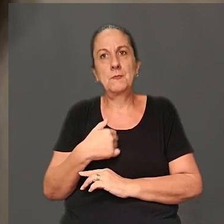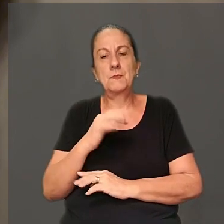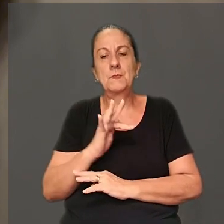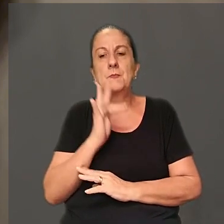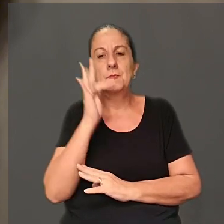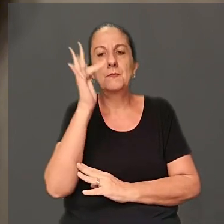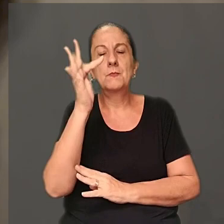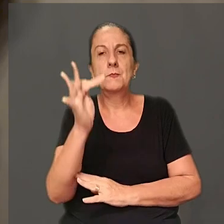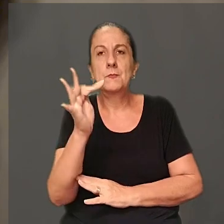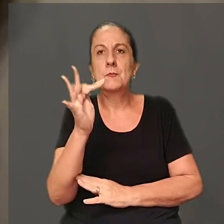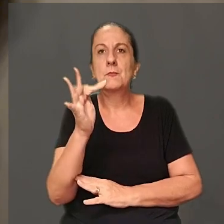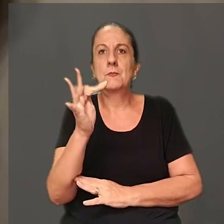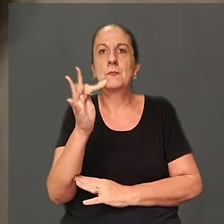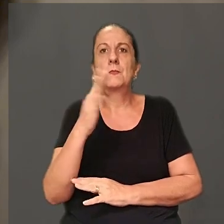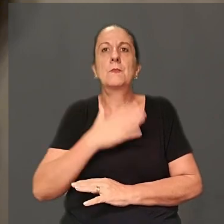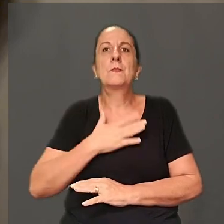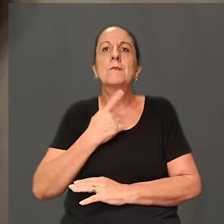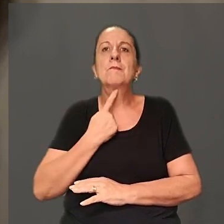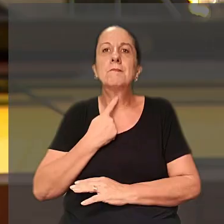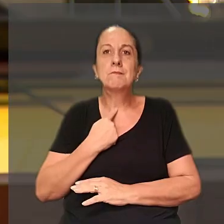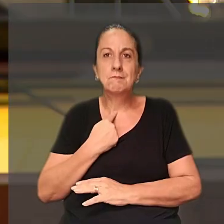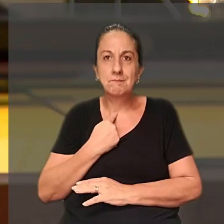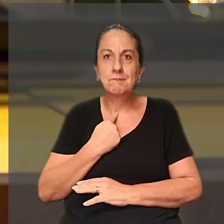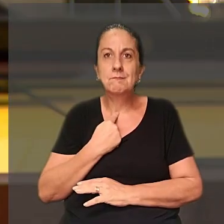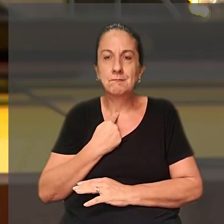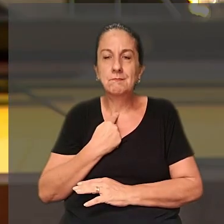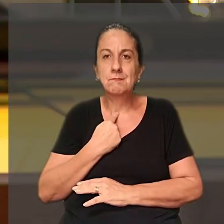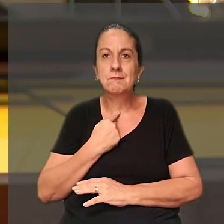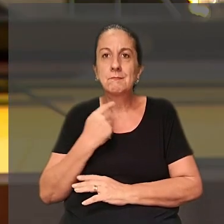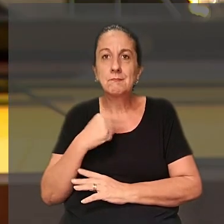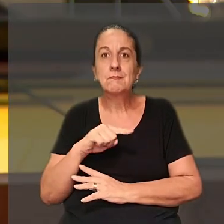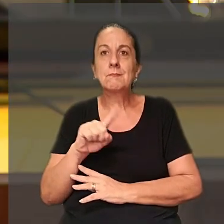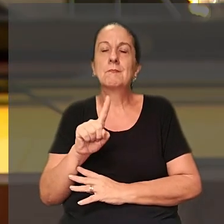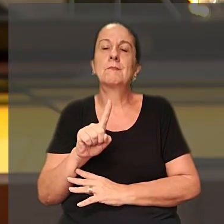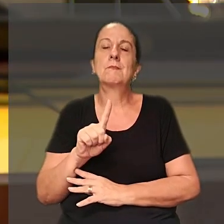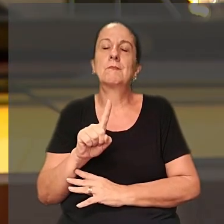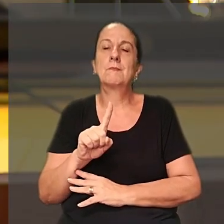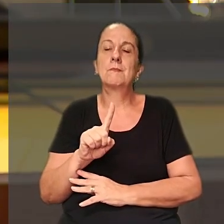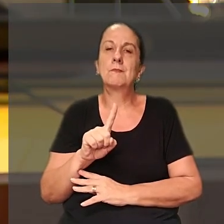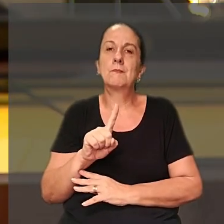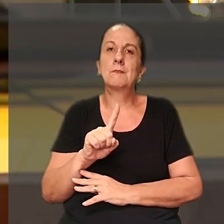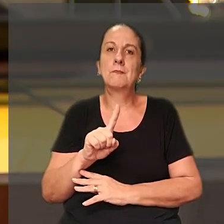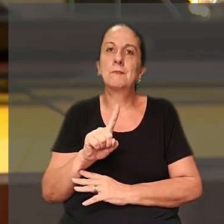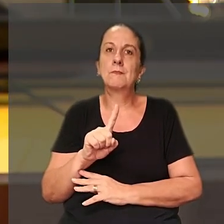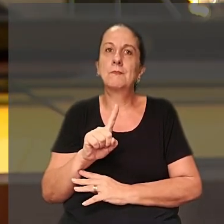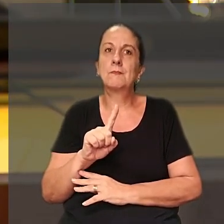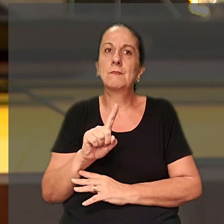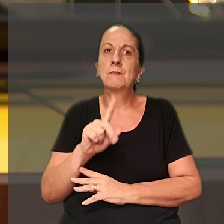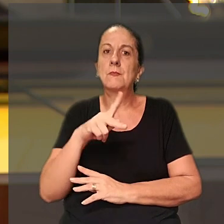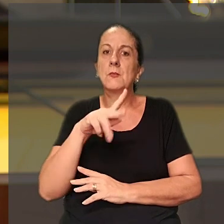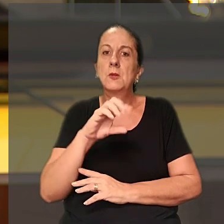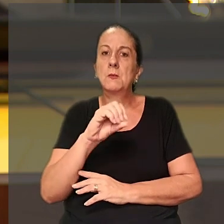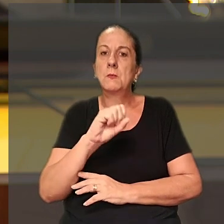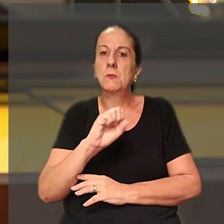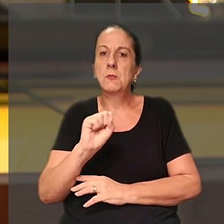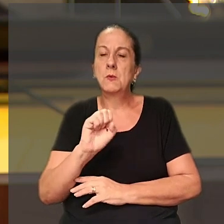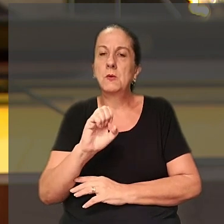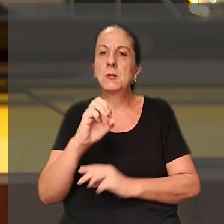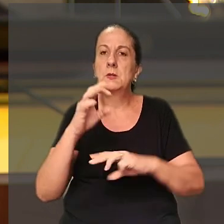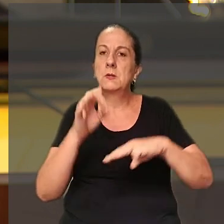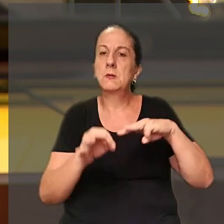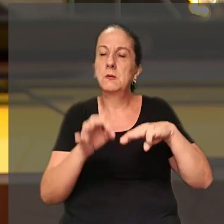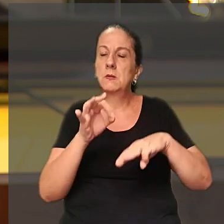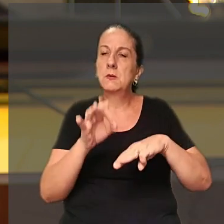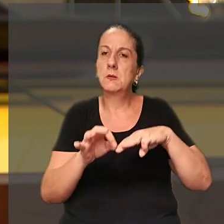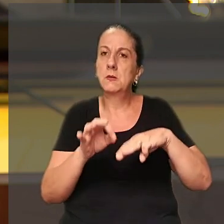para o futuro, para o meu desejo. E quando foi com a posse do saudoso